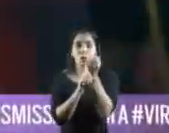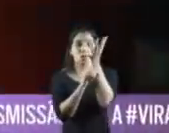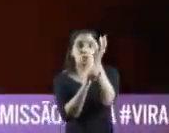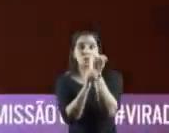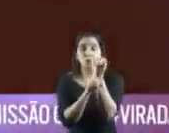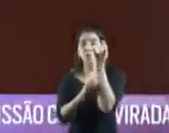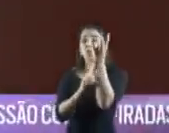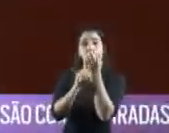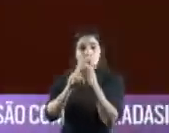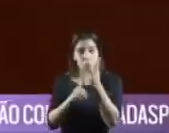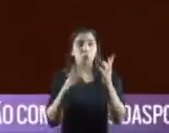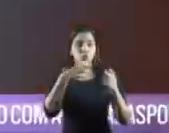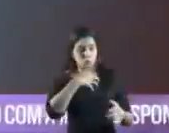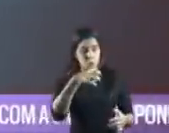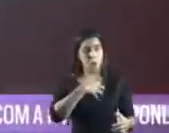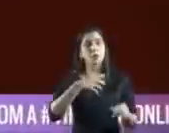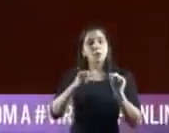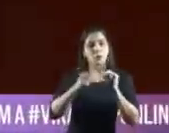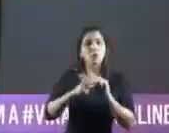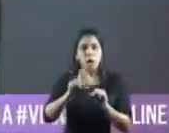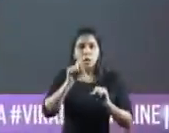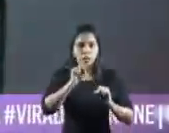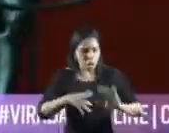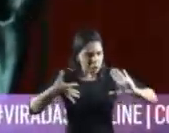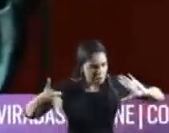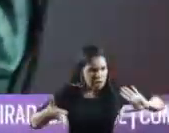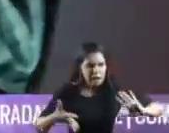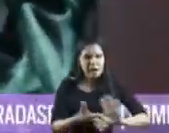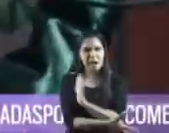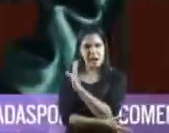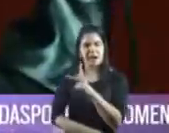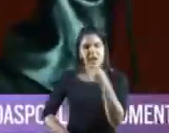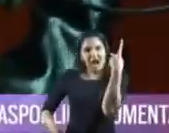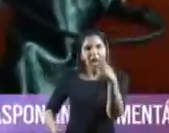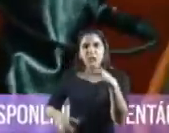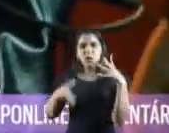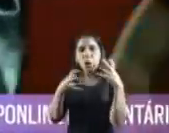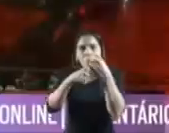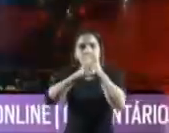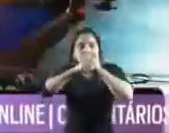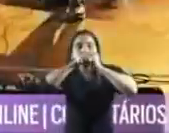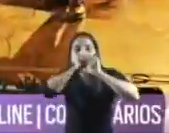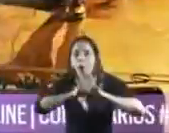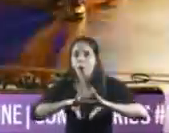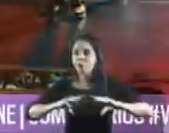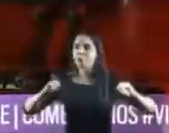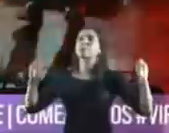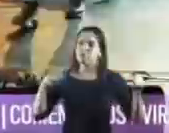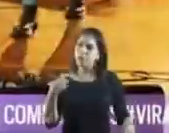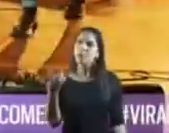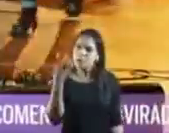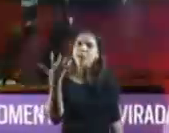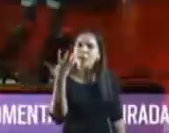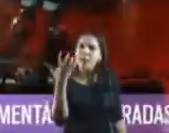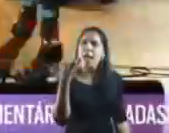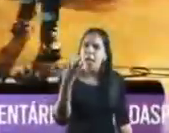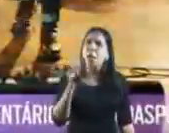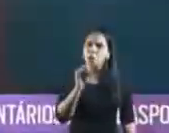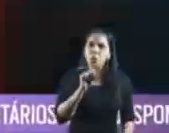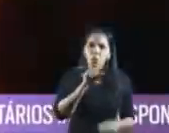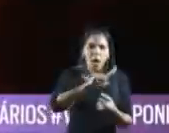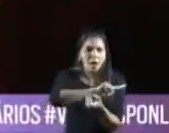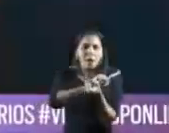de fazer cair por terra a sua mordaça. Queremos